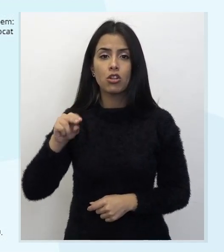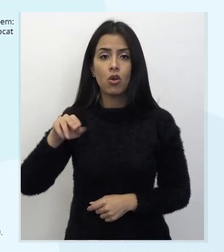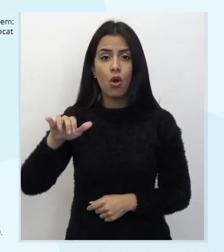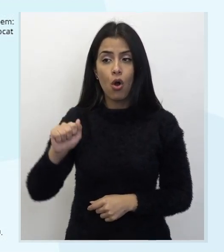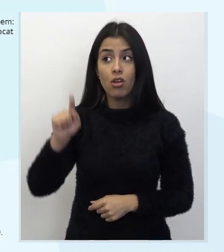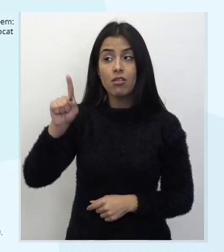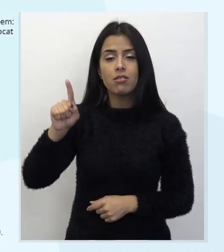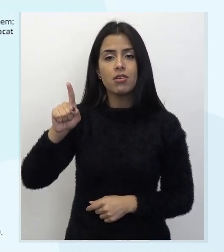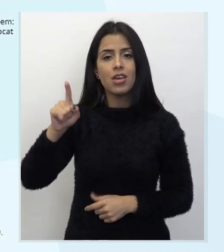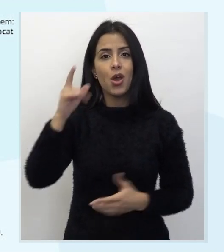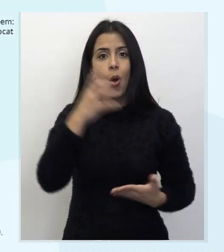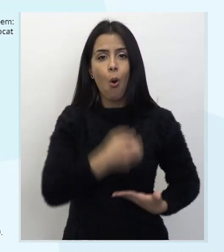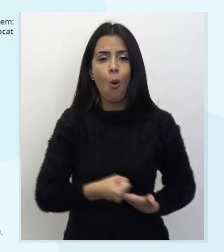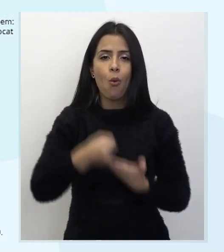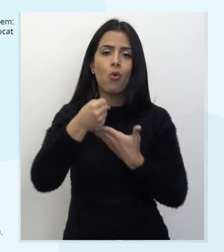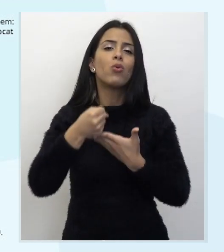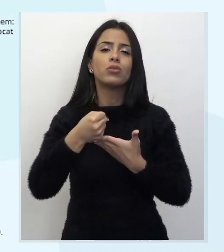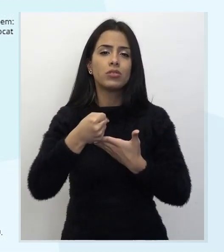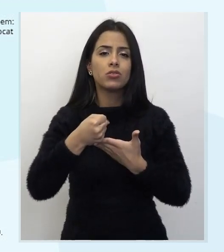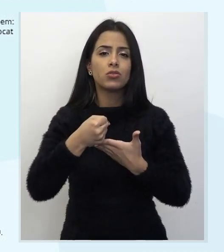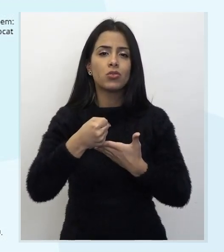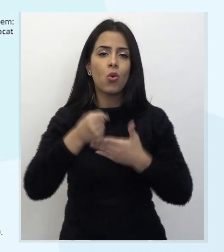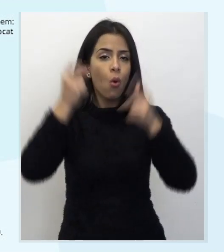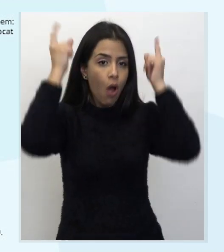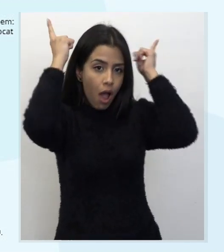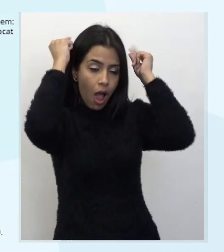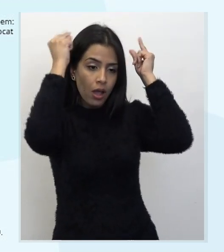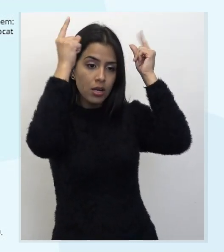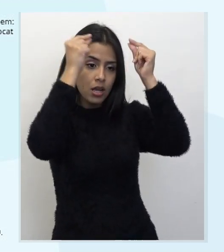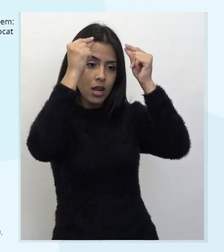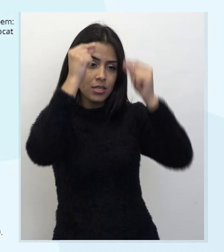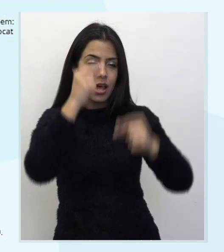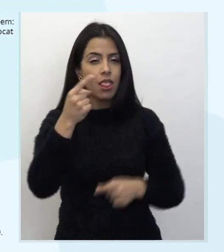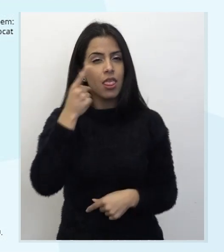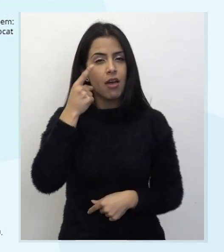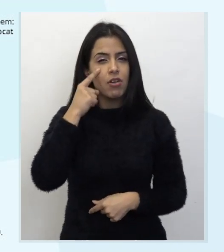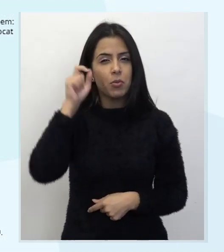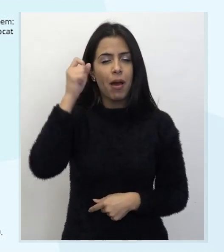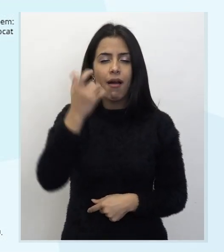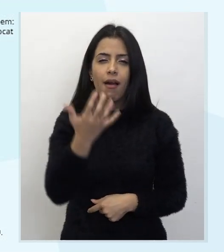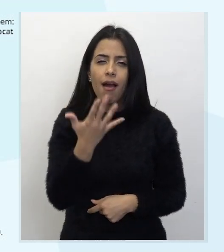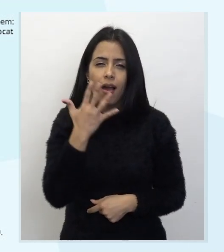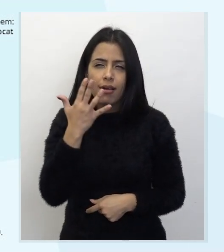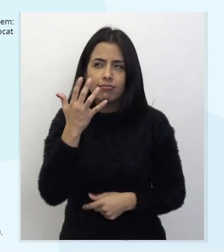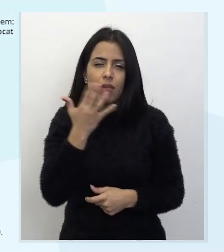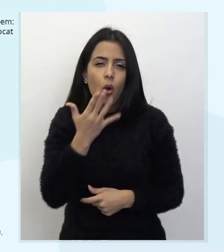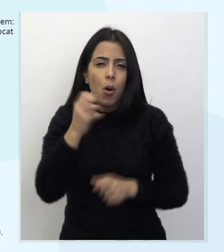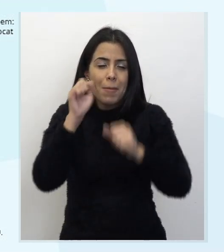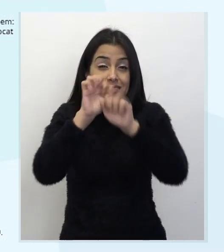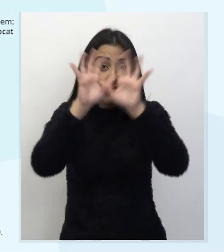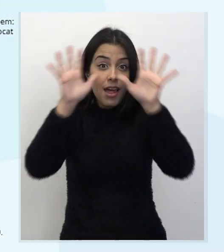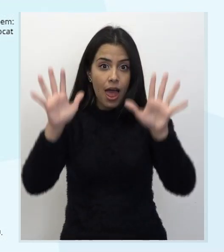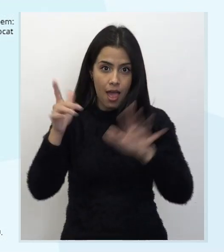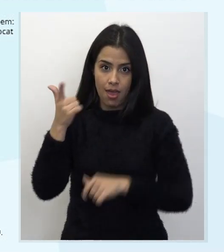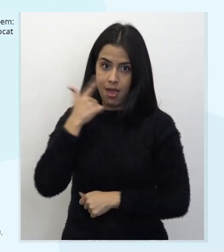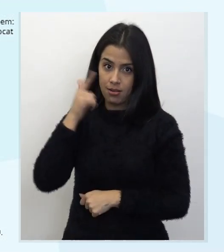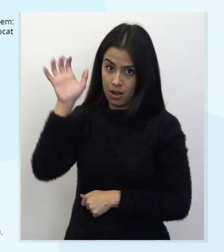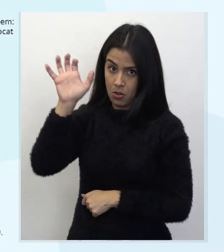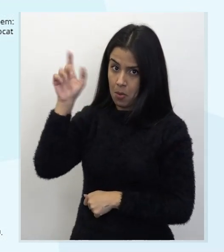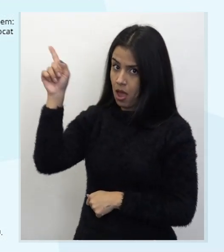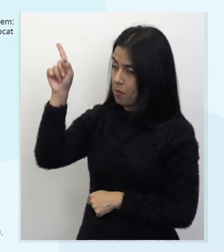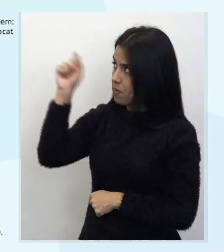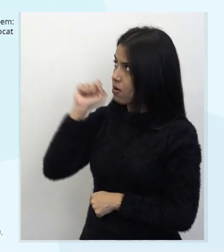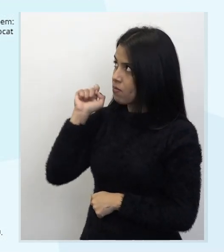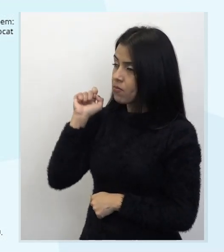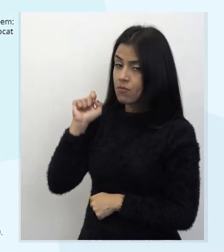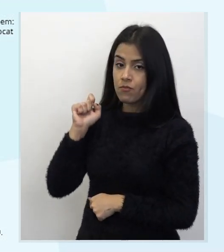esse restante aí de Península Balcânica, que é essa área clarinha que vocês estão vendo no mapa, tá? Quem foi o